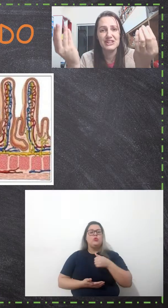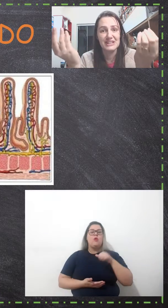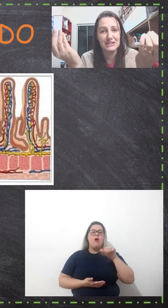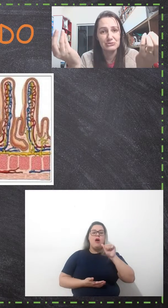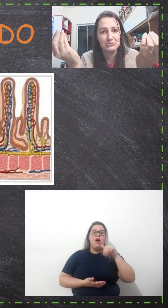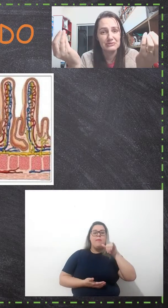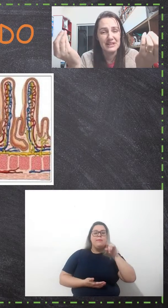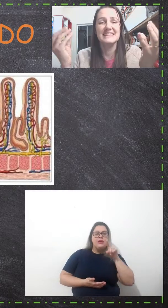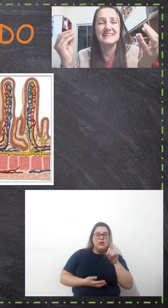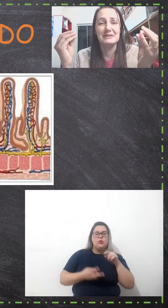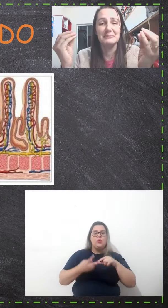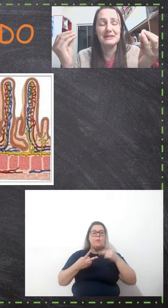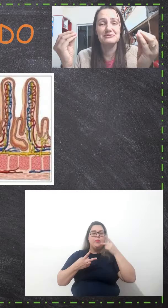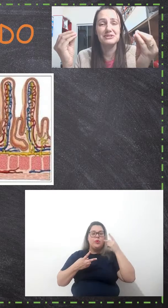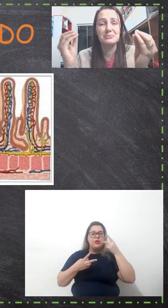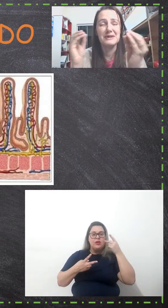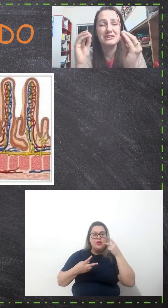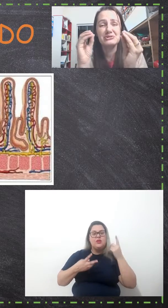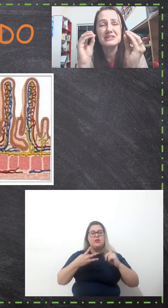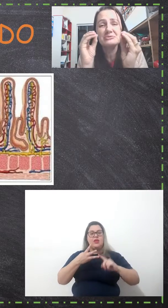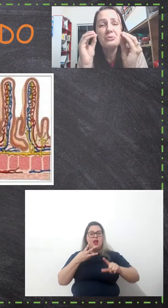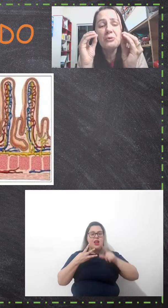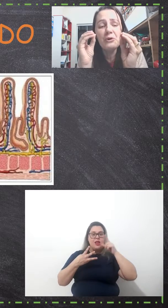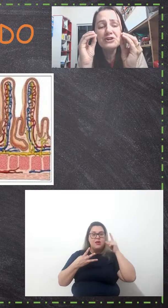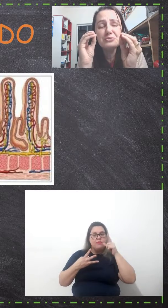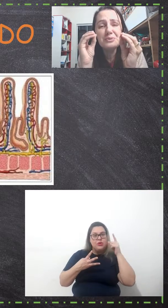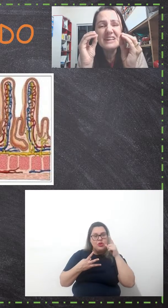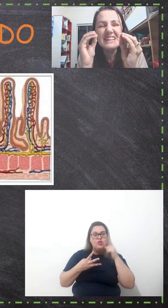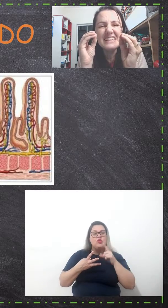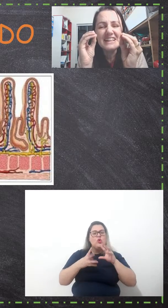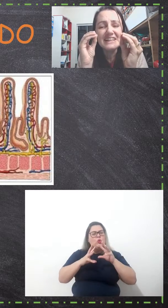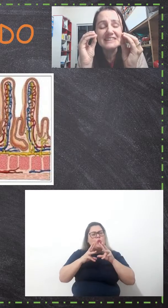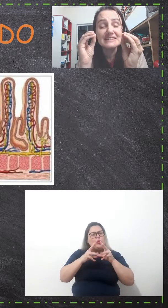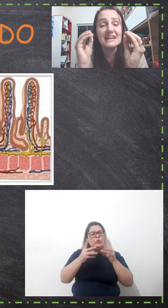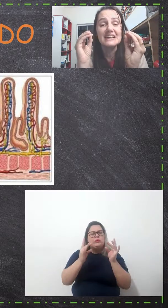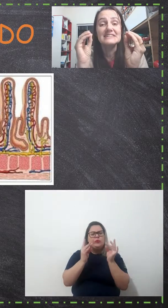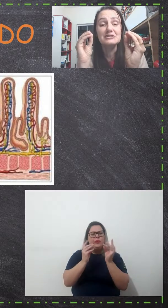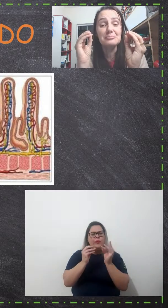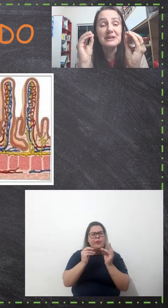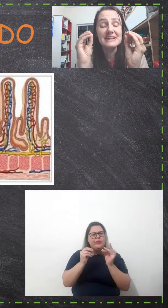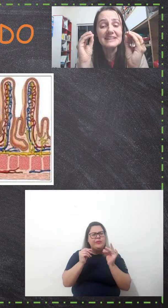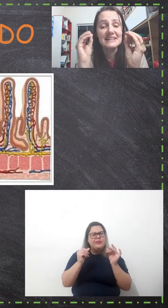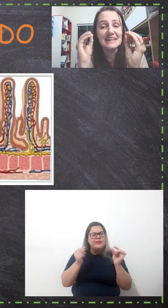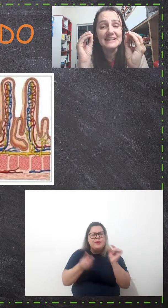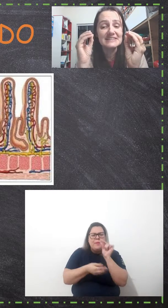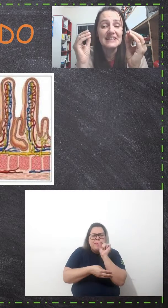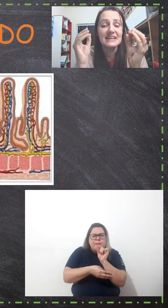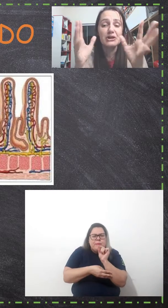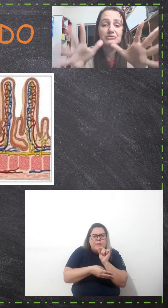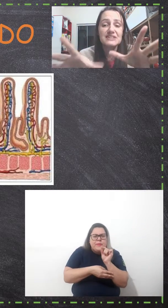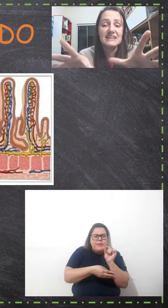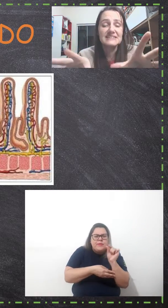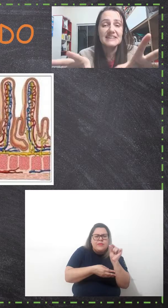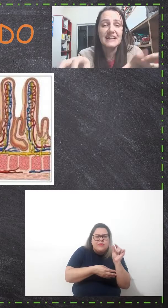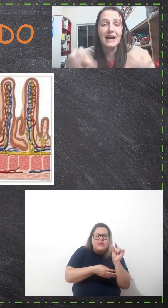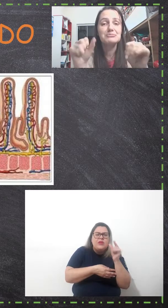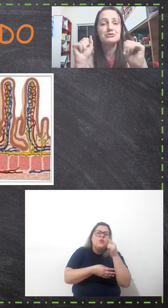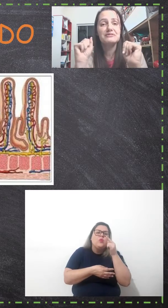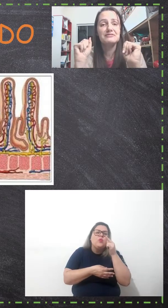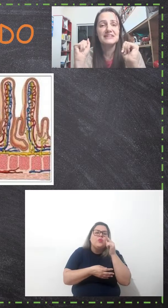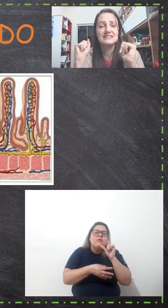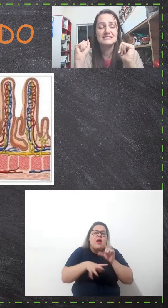tudo digerido, esse alimento vira partículas muito pequenininhas, tão pequenininhas que conseguem